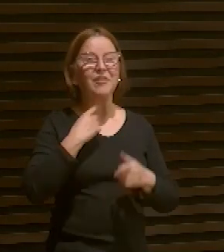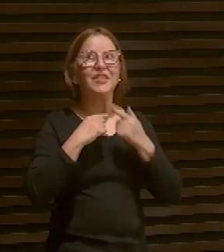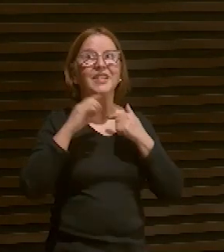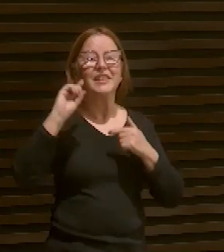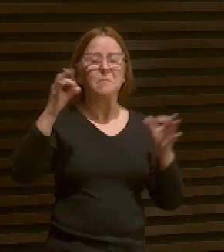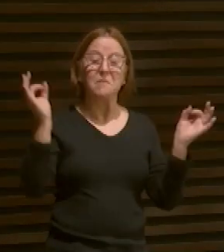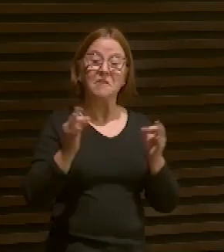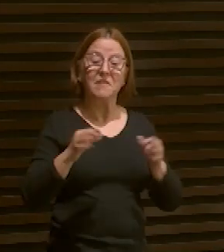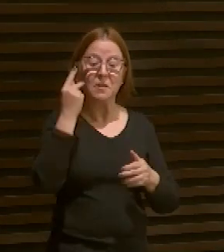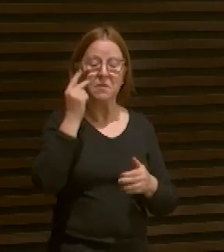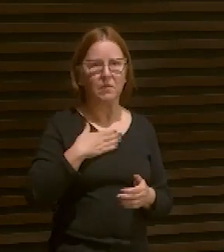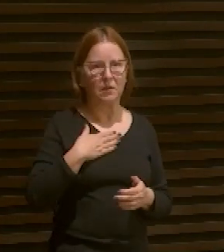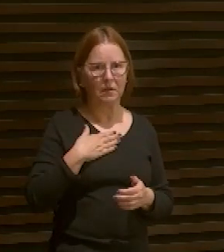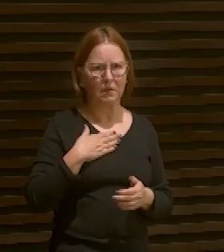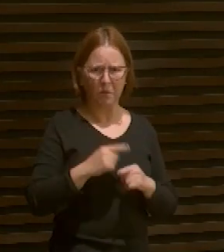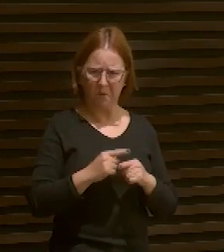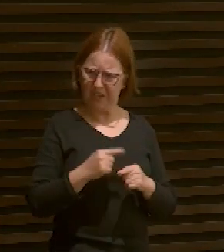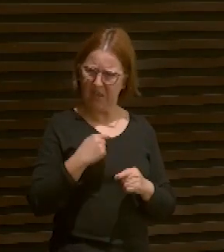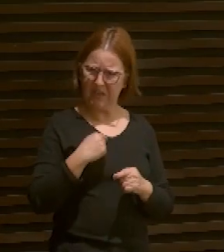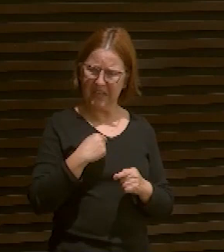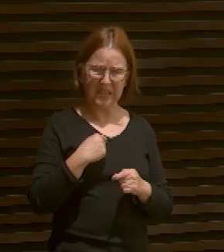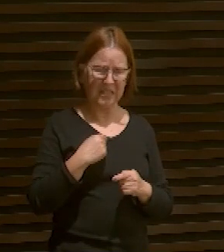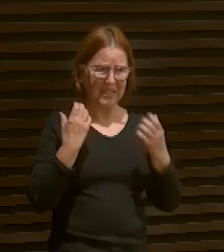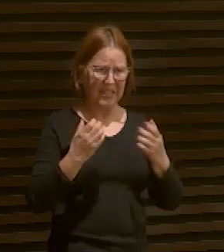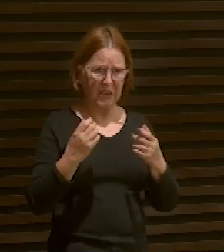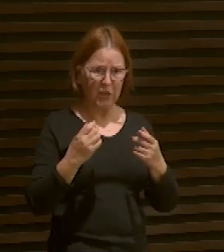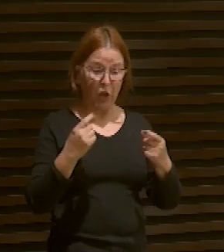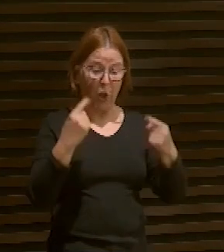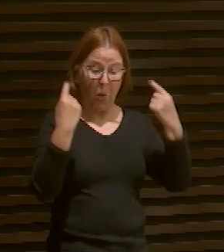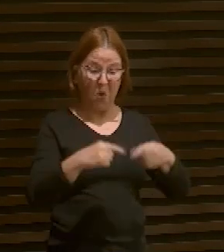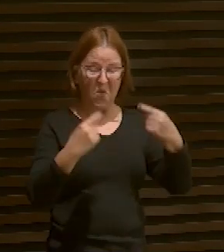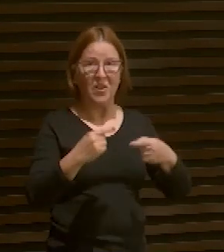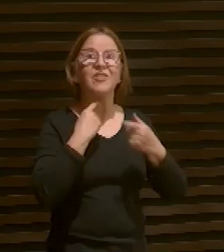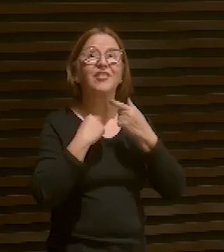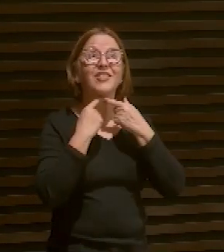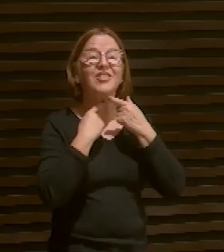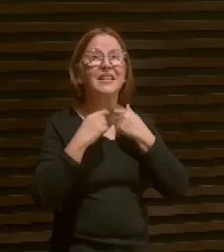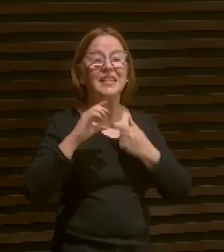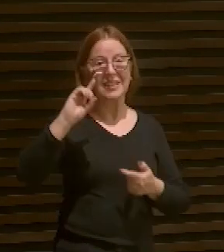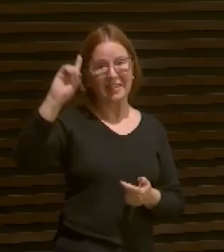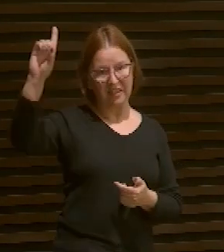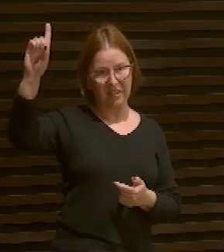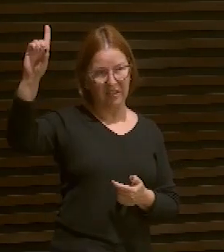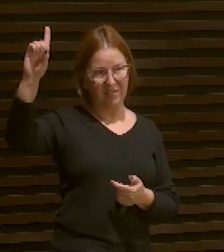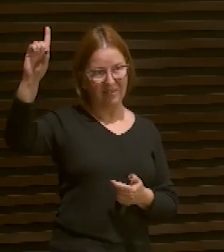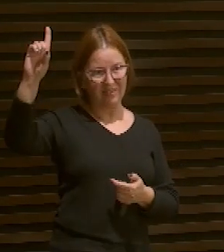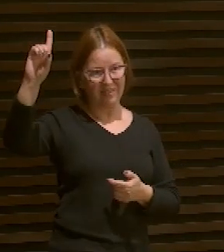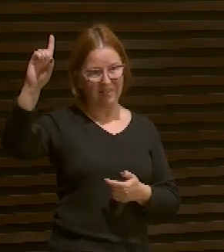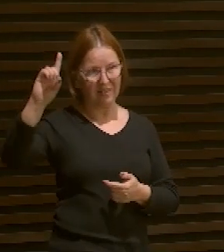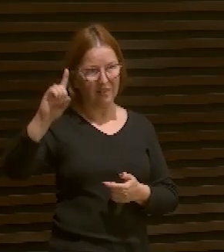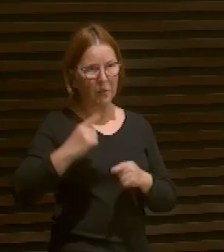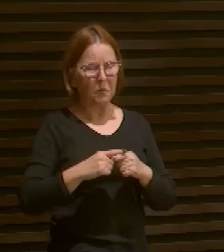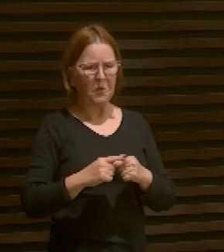por que eu quero ir contra a vontade dele? Por que eu quero manifestar essa natureza da árvore do